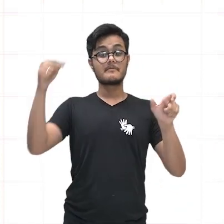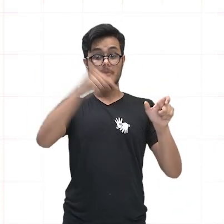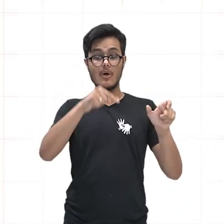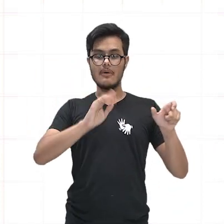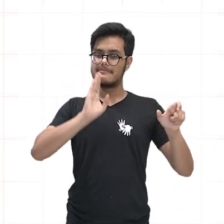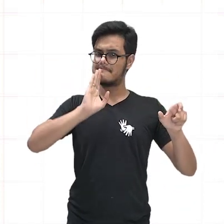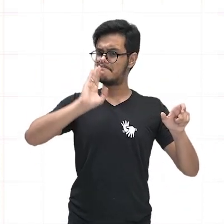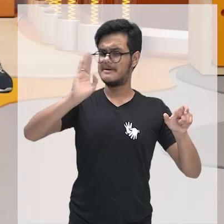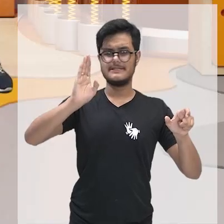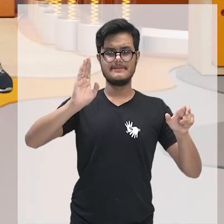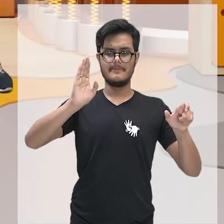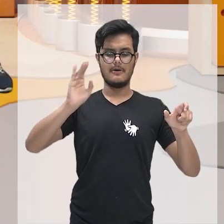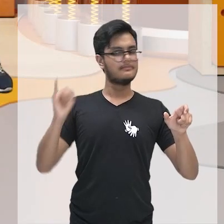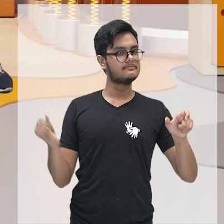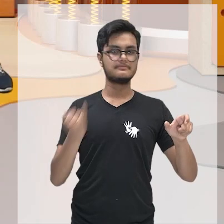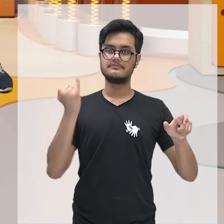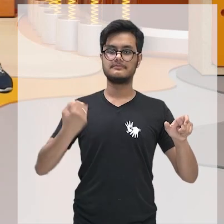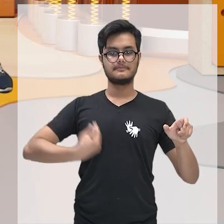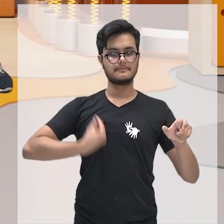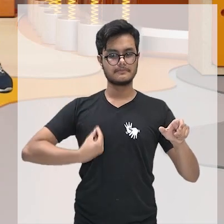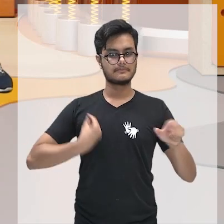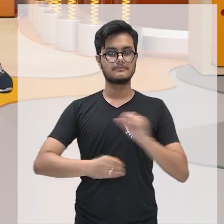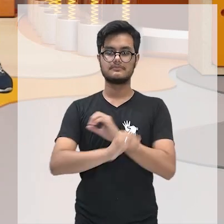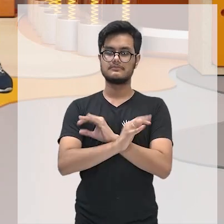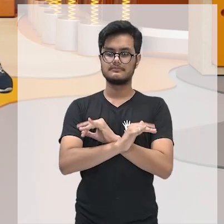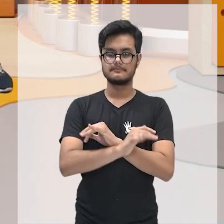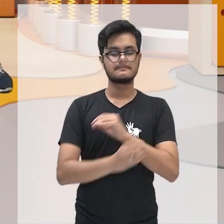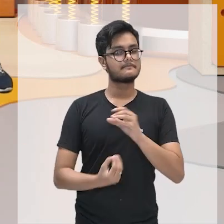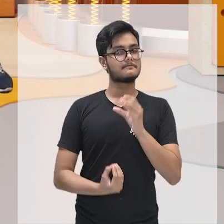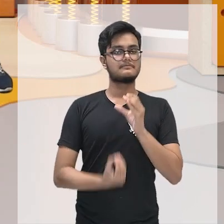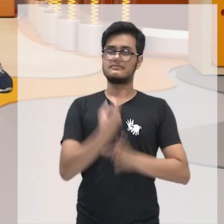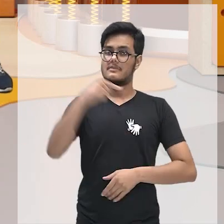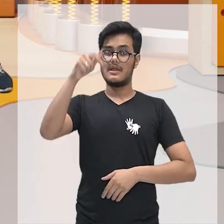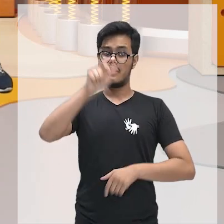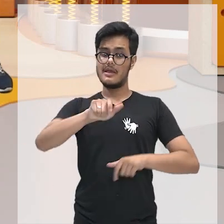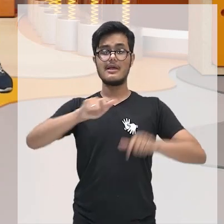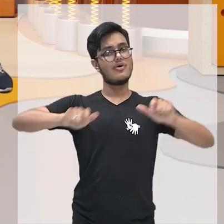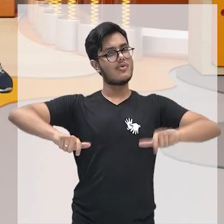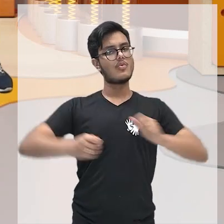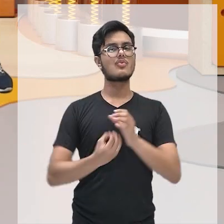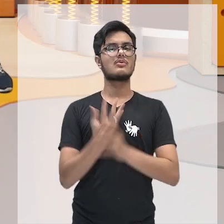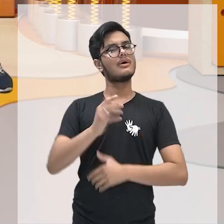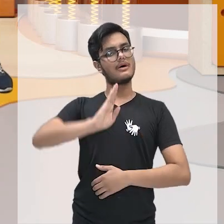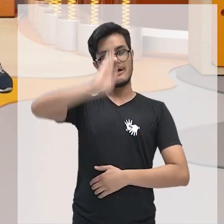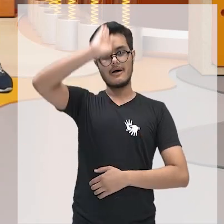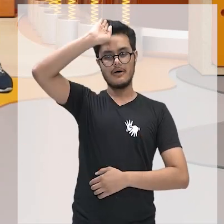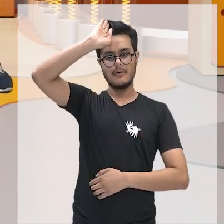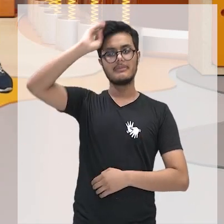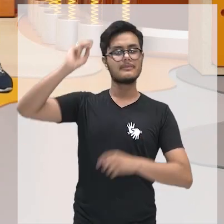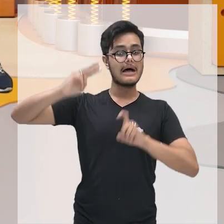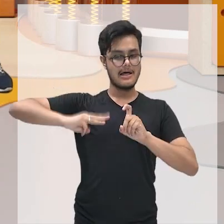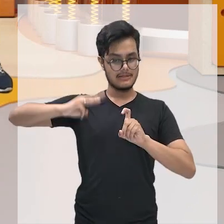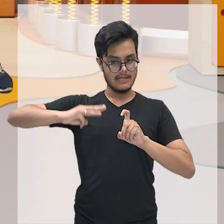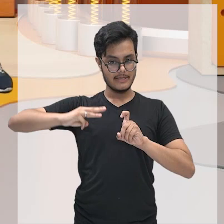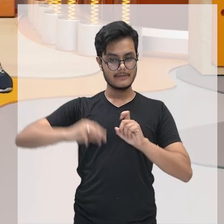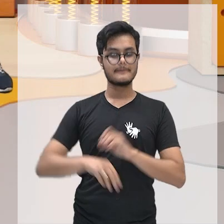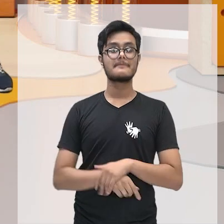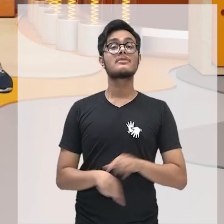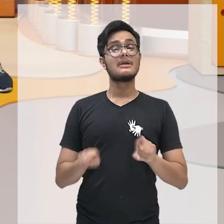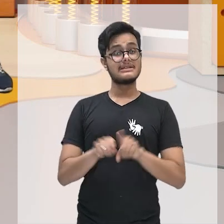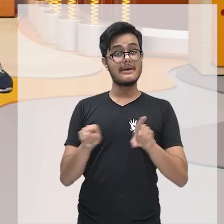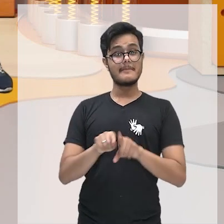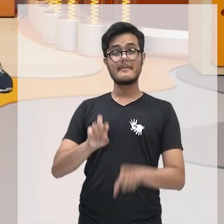Central na Fundação tá Rômulo é a figura Central na fundação de Roma segundo a lenda juntamente com o seu